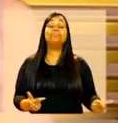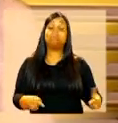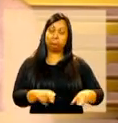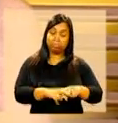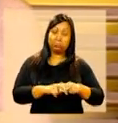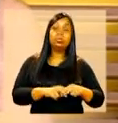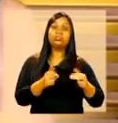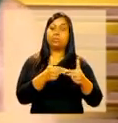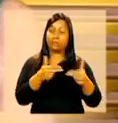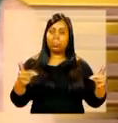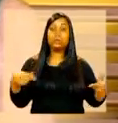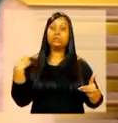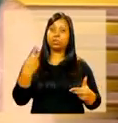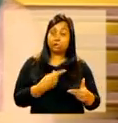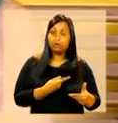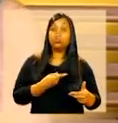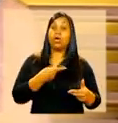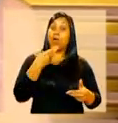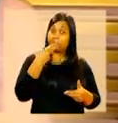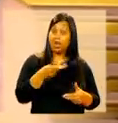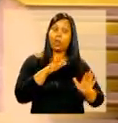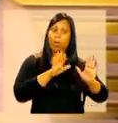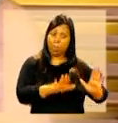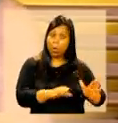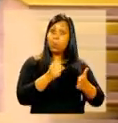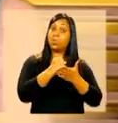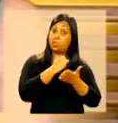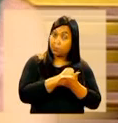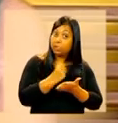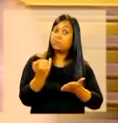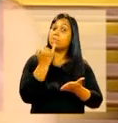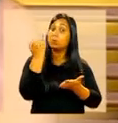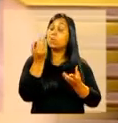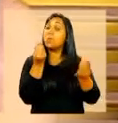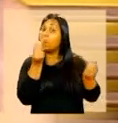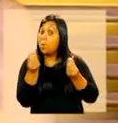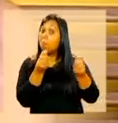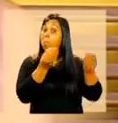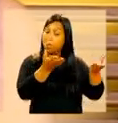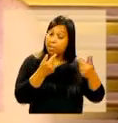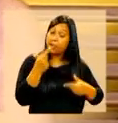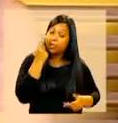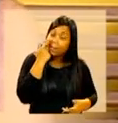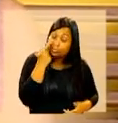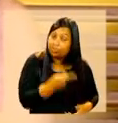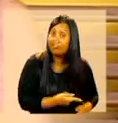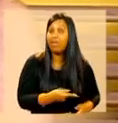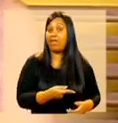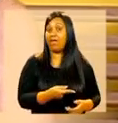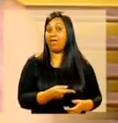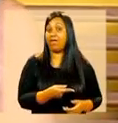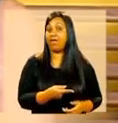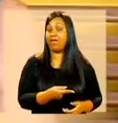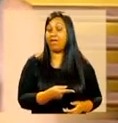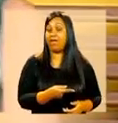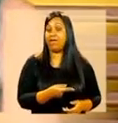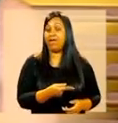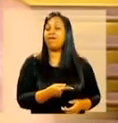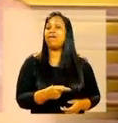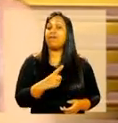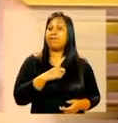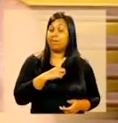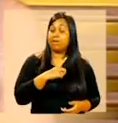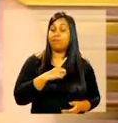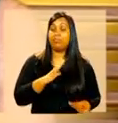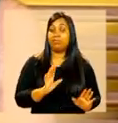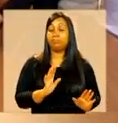Então, por isso que é uma das coisas que a gente pega bastante. Olha, documentação, como é que tá? Manda para mim, deixa eu checar, né? Para não